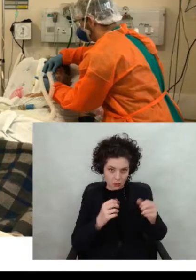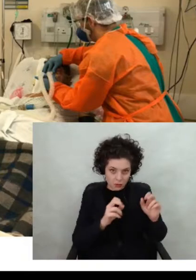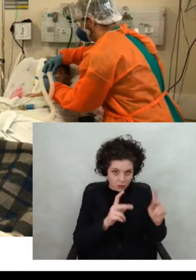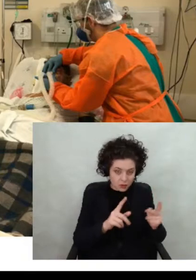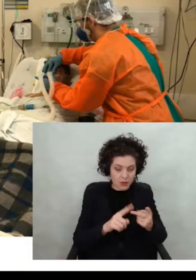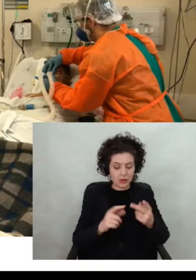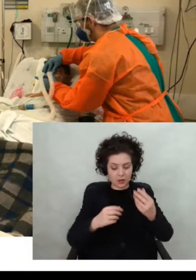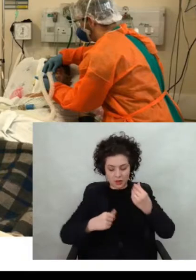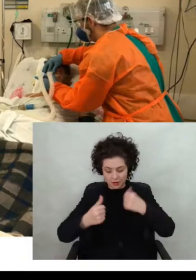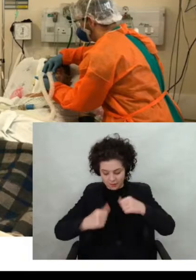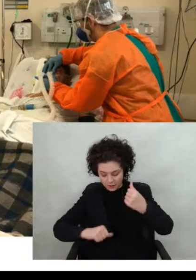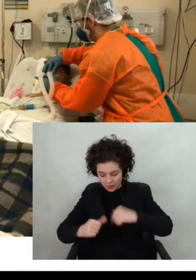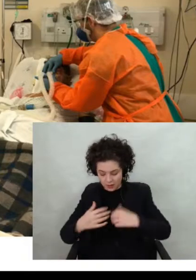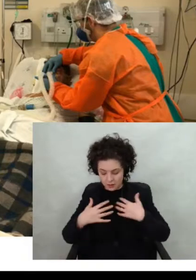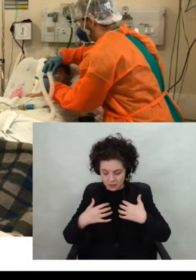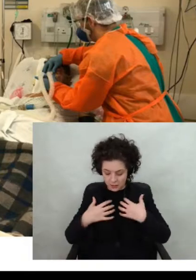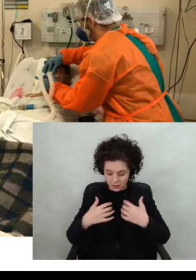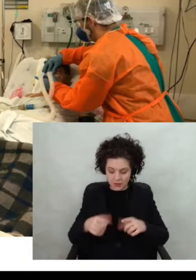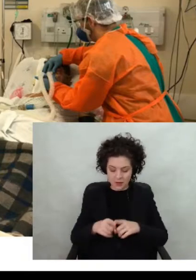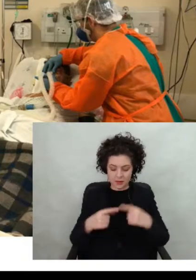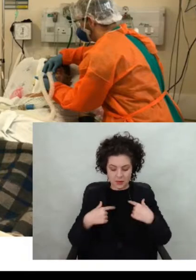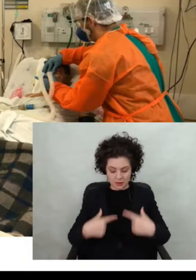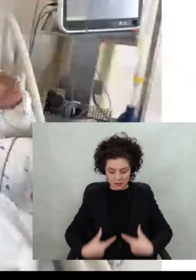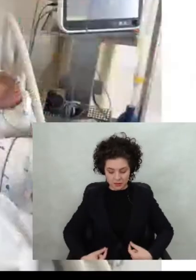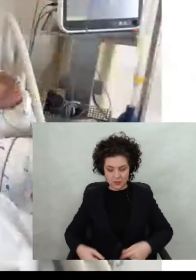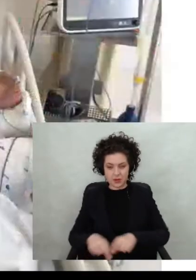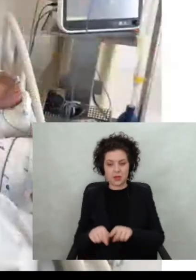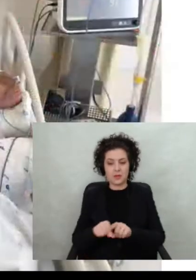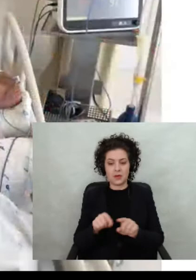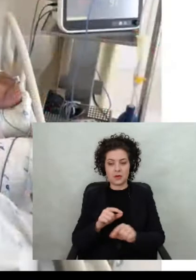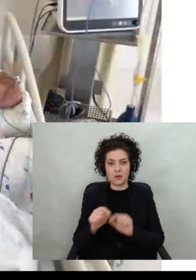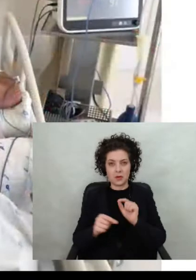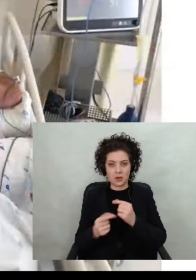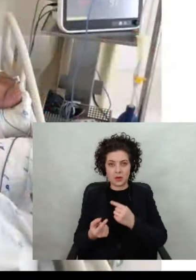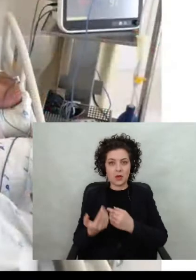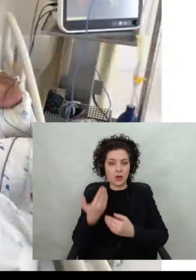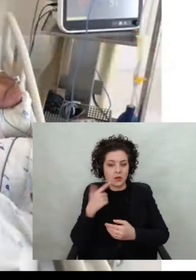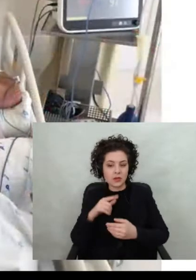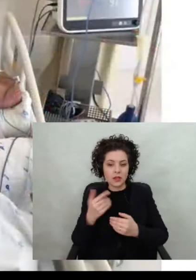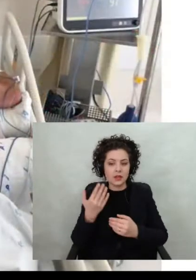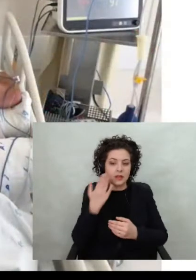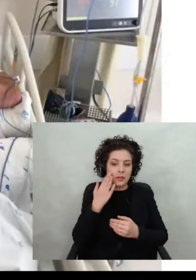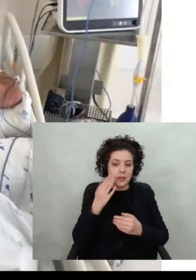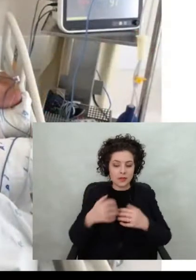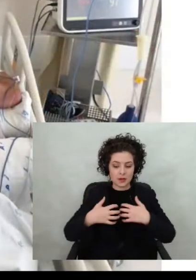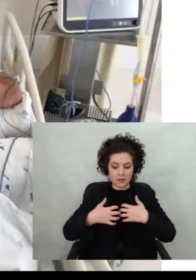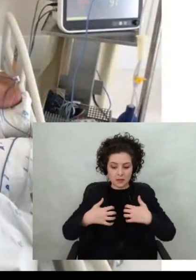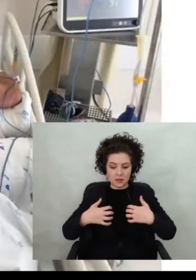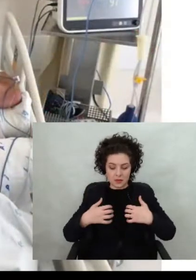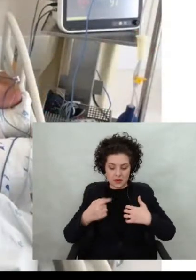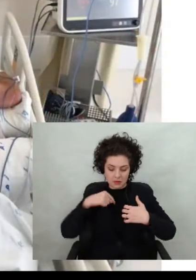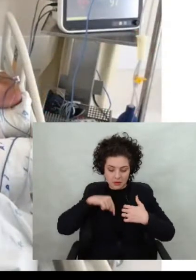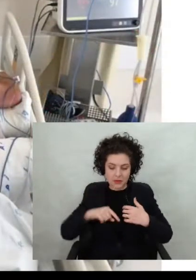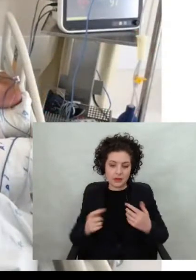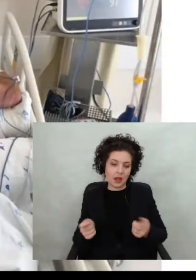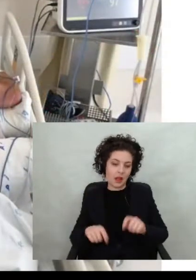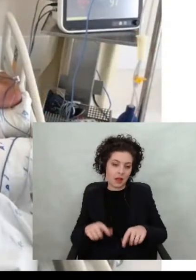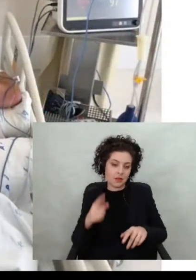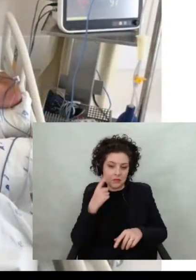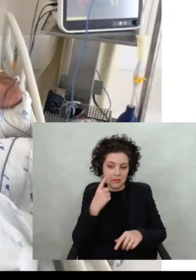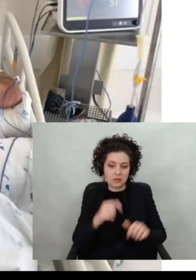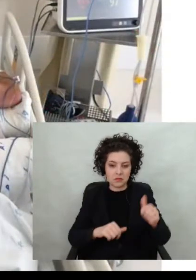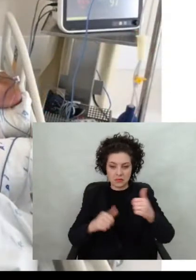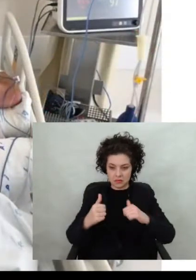logicamente, utilizarmos isso para passagem de acesso e tudo mais. Essa foto aqui, no meu entendimento, exemplifica bem o que